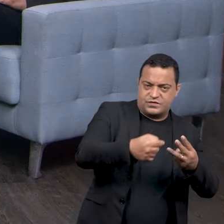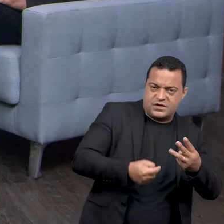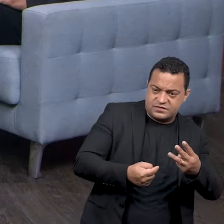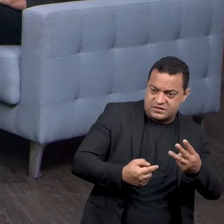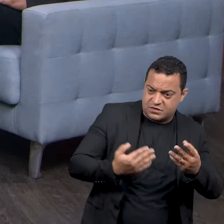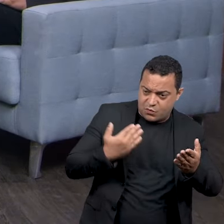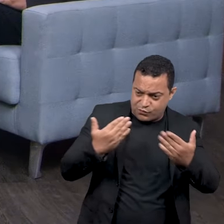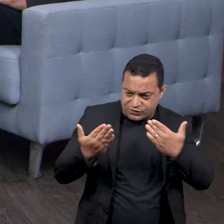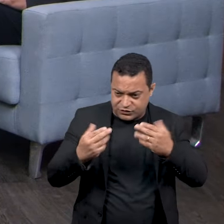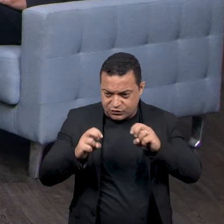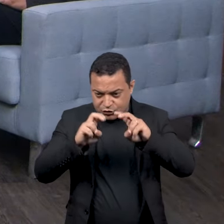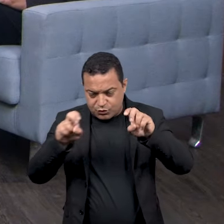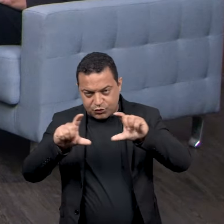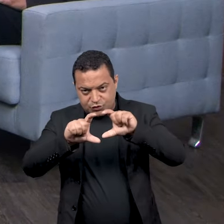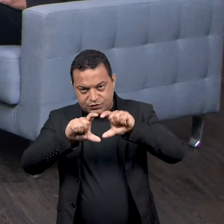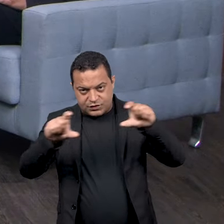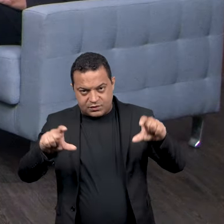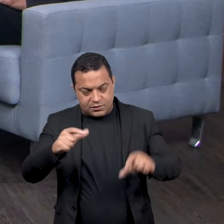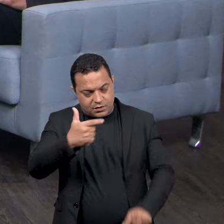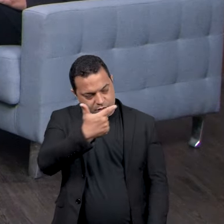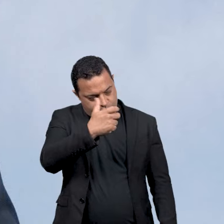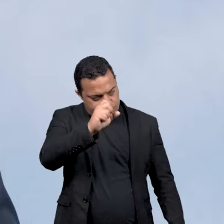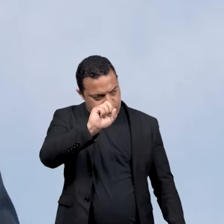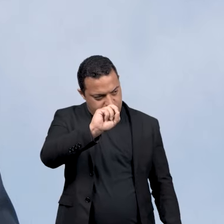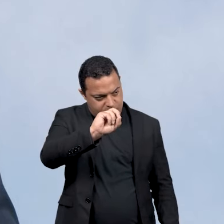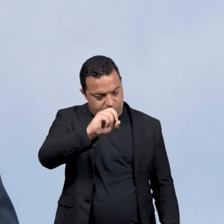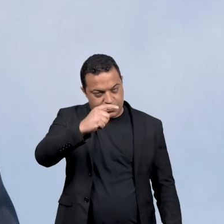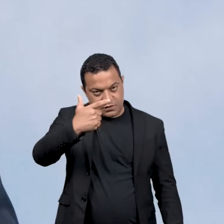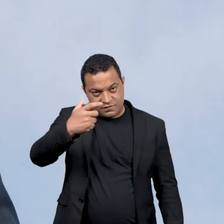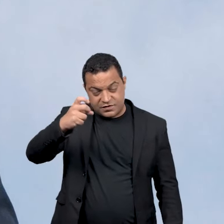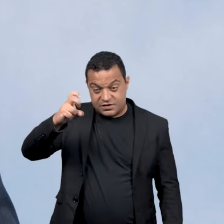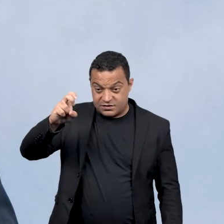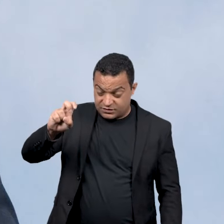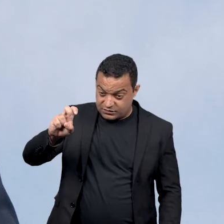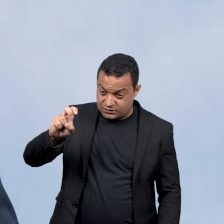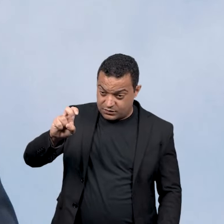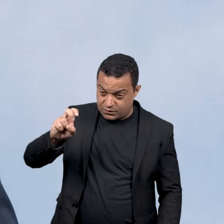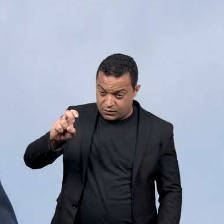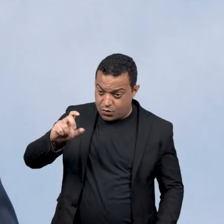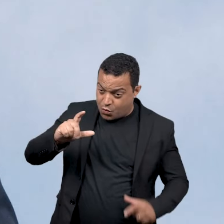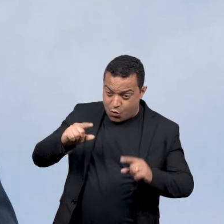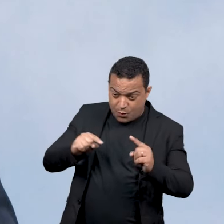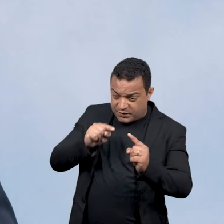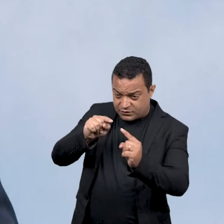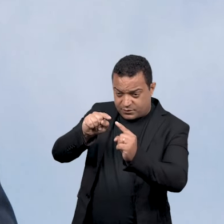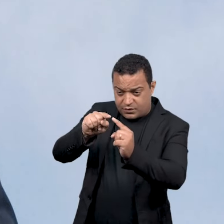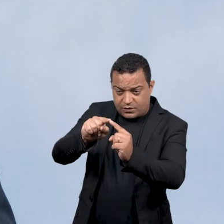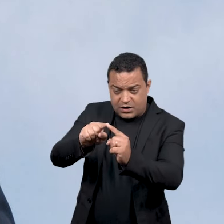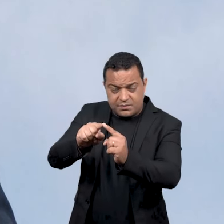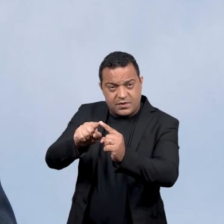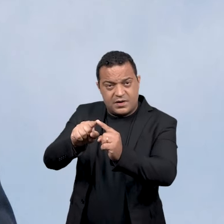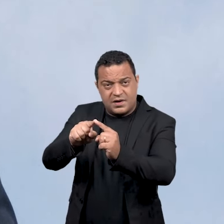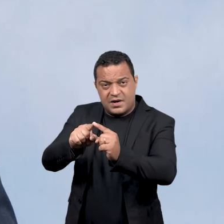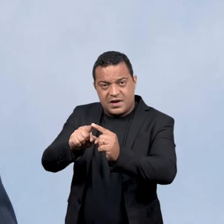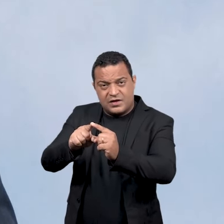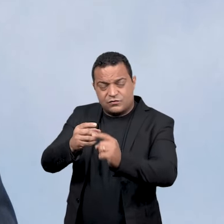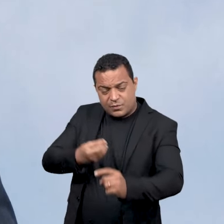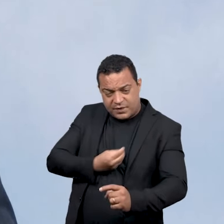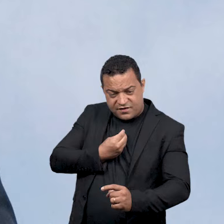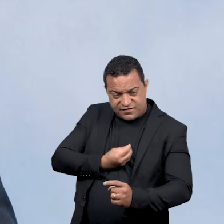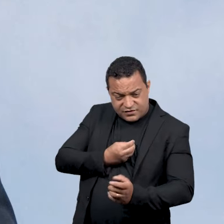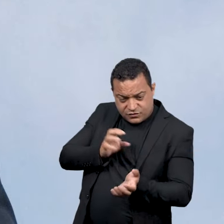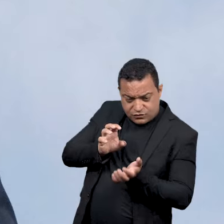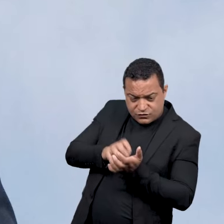Winston, você falando a respeito do lema do ano, e se tratando de um programa voltado para os idosos,